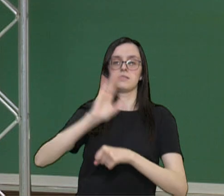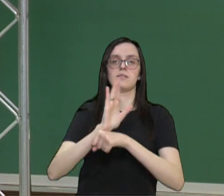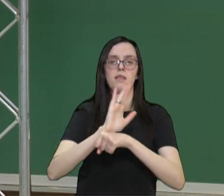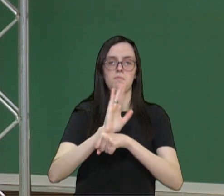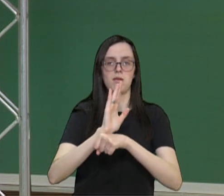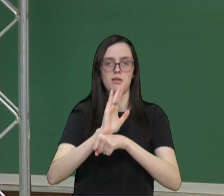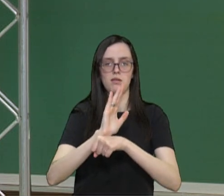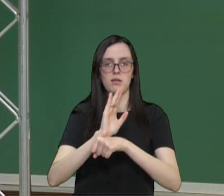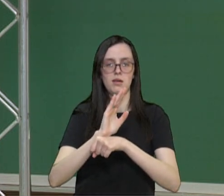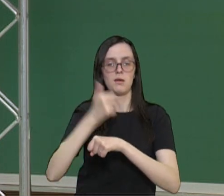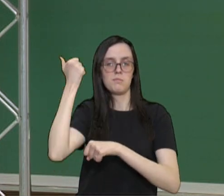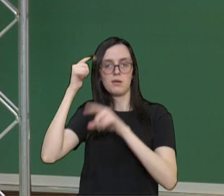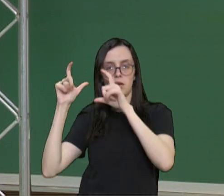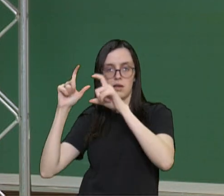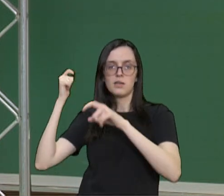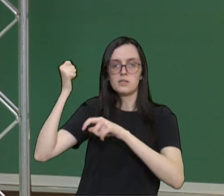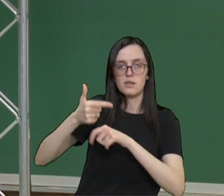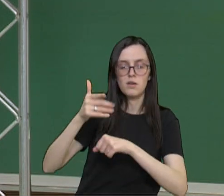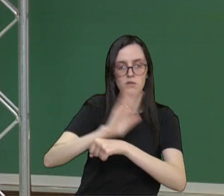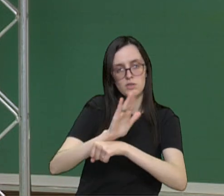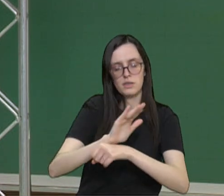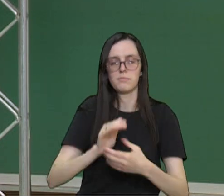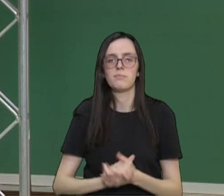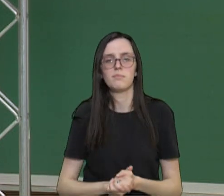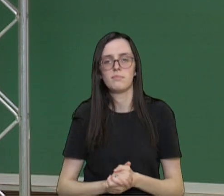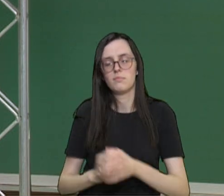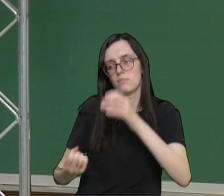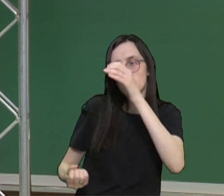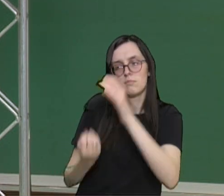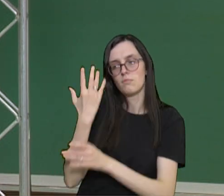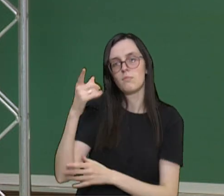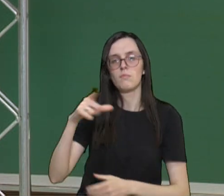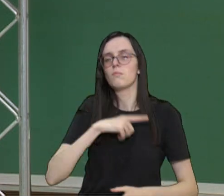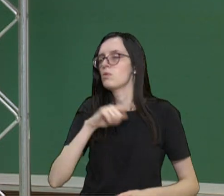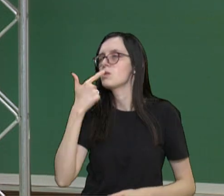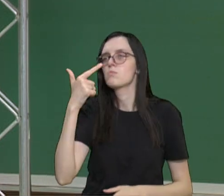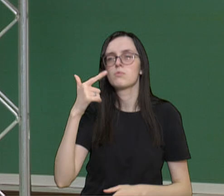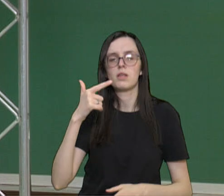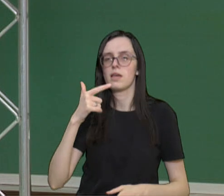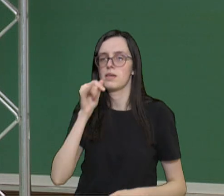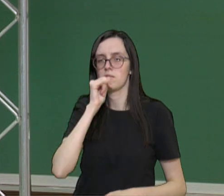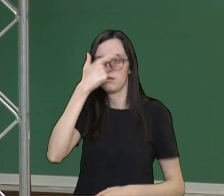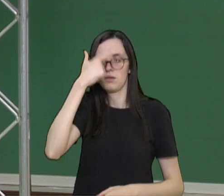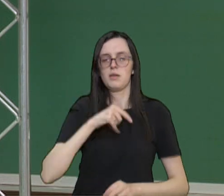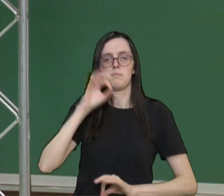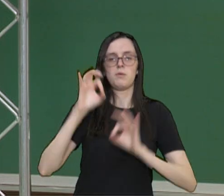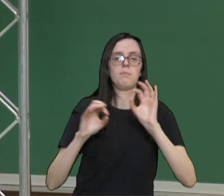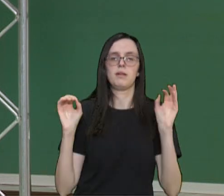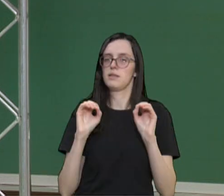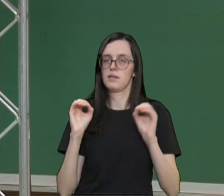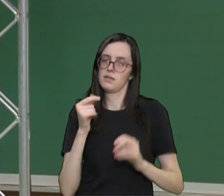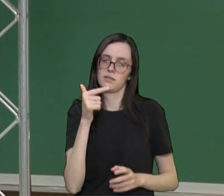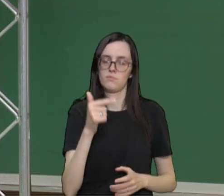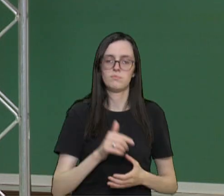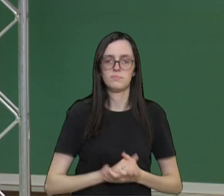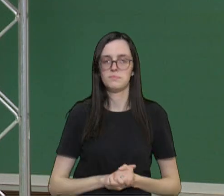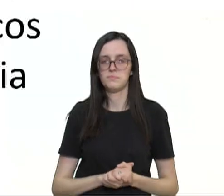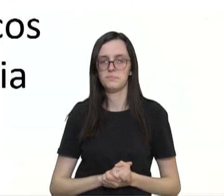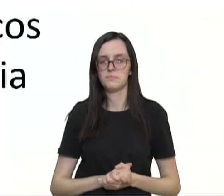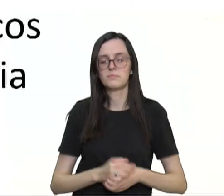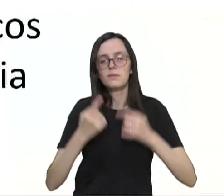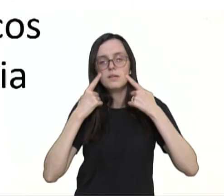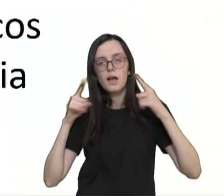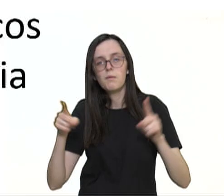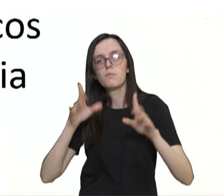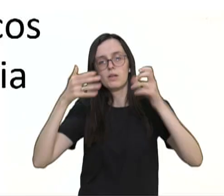surgiu, falava que a máquina que reproduzia. Não tinha um artista elaborando aquilo, que a gente vai ver um pouquinho mais para frente. A música,